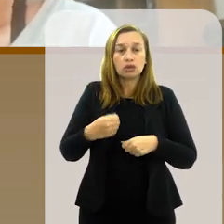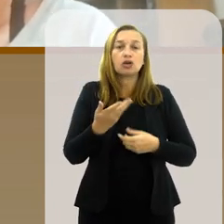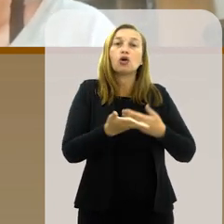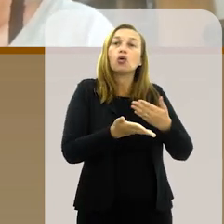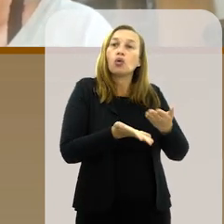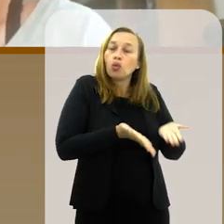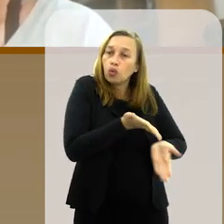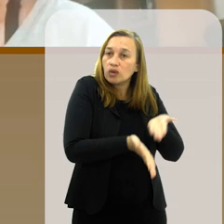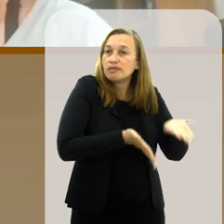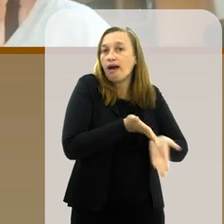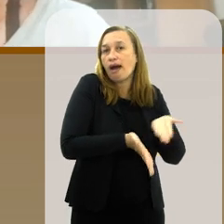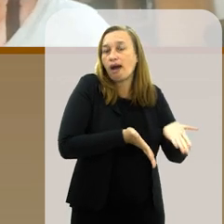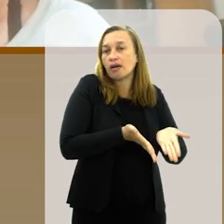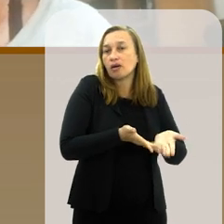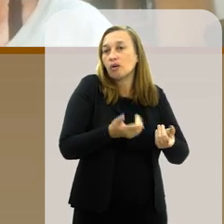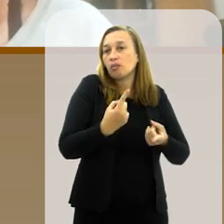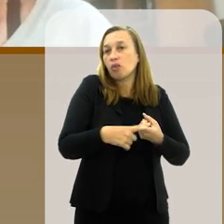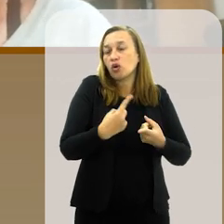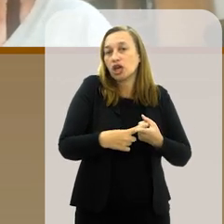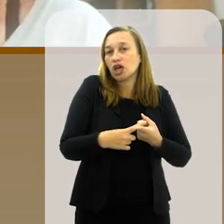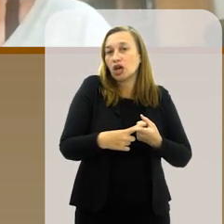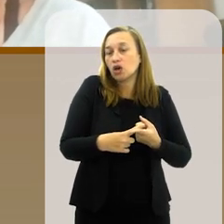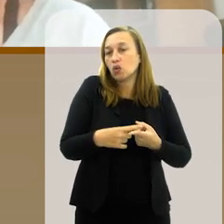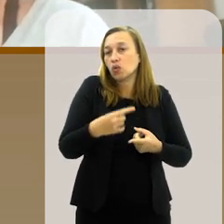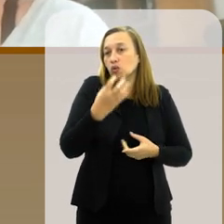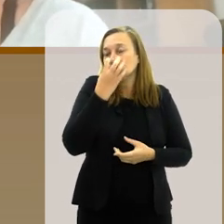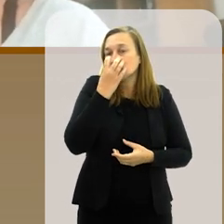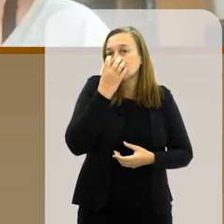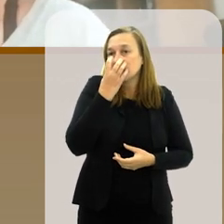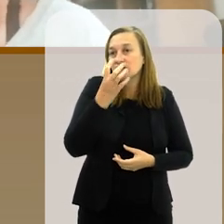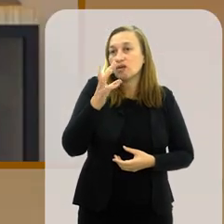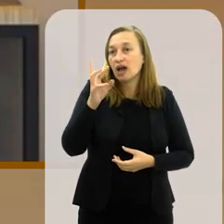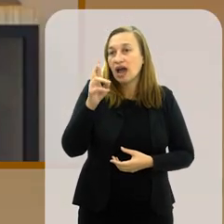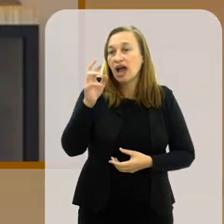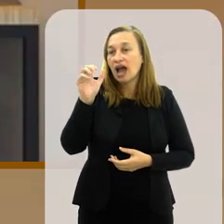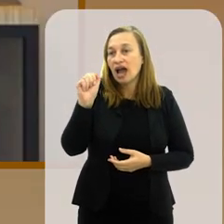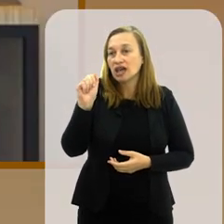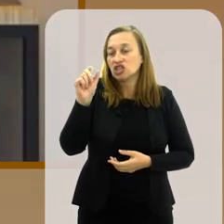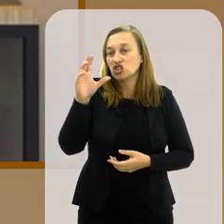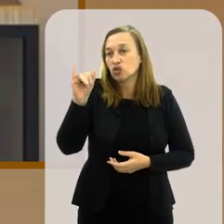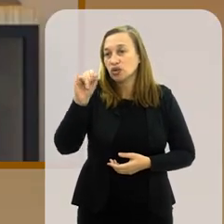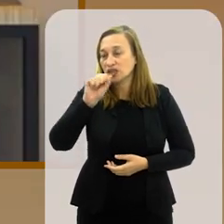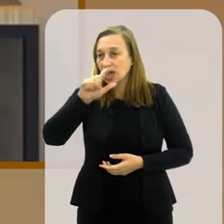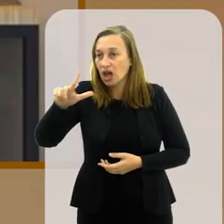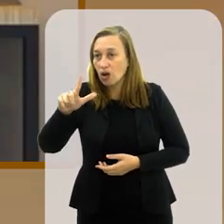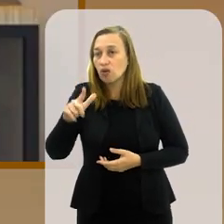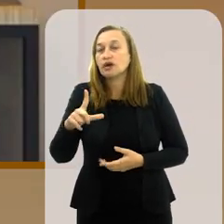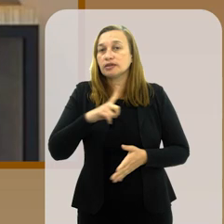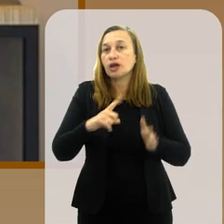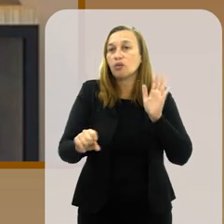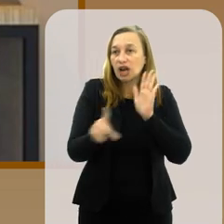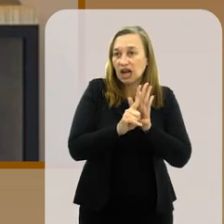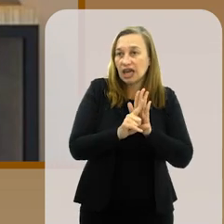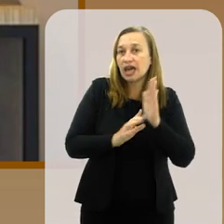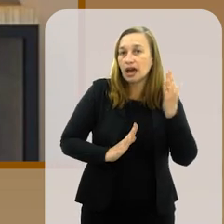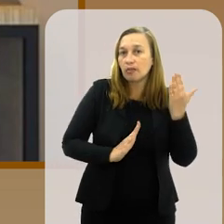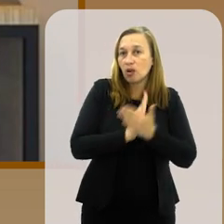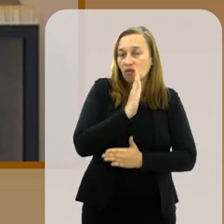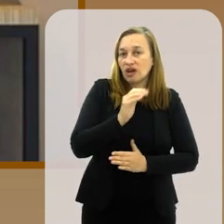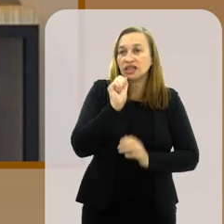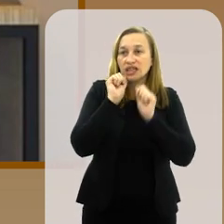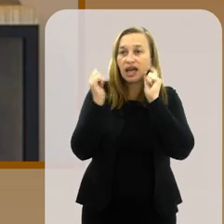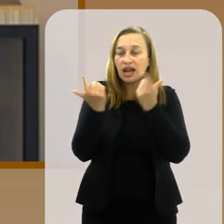são seres irracionais, né? Não respondem por eles mesmos. A gente, inclusive, tem uma lei